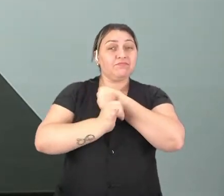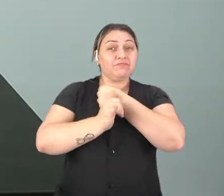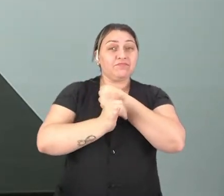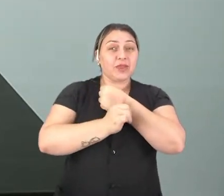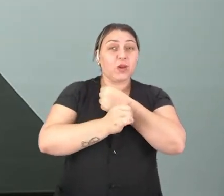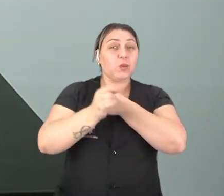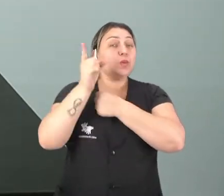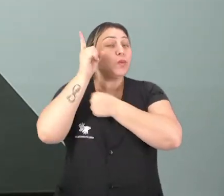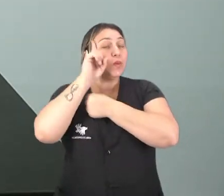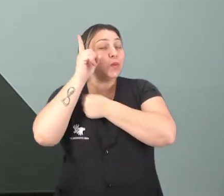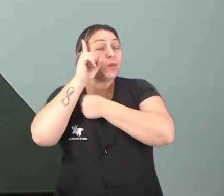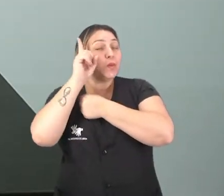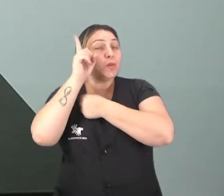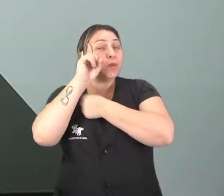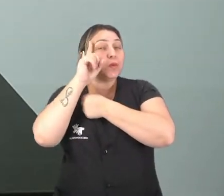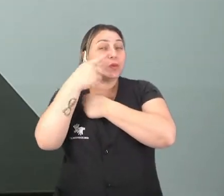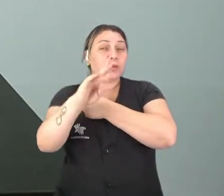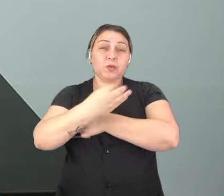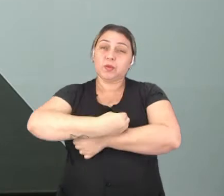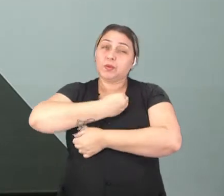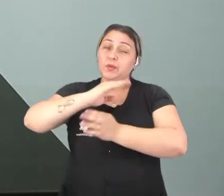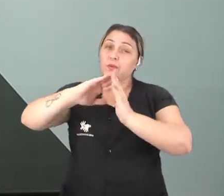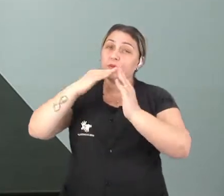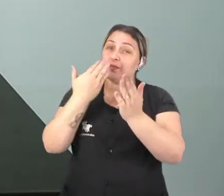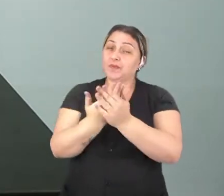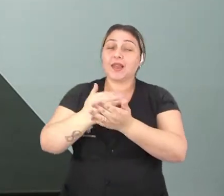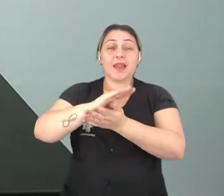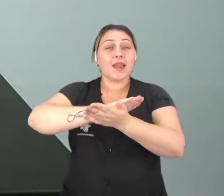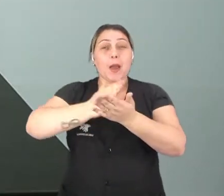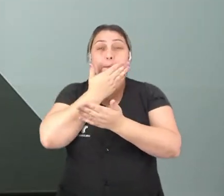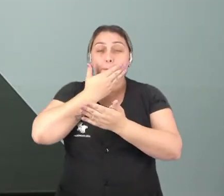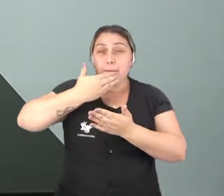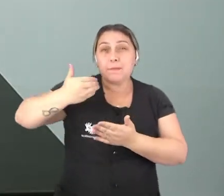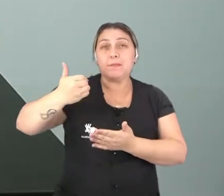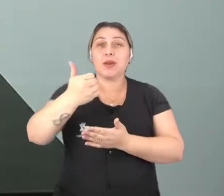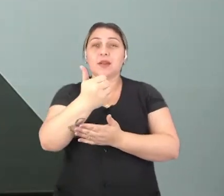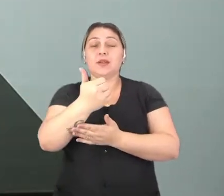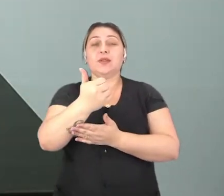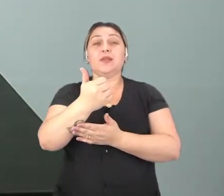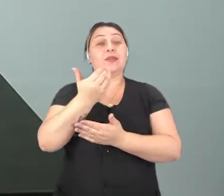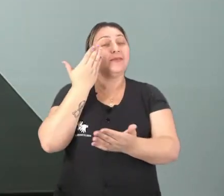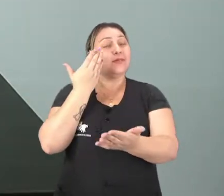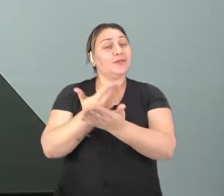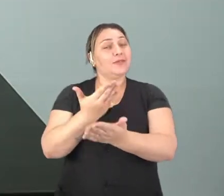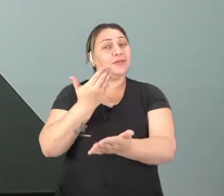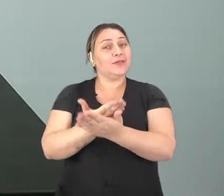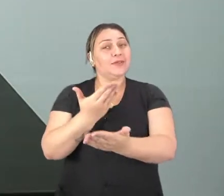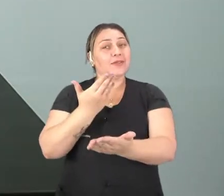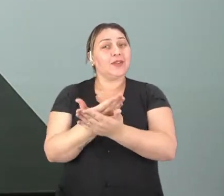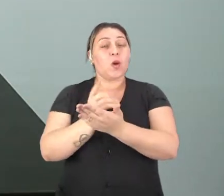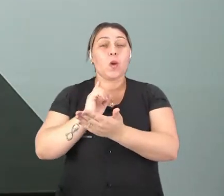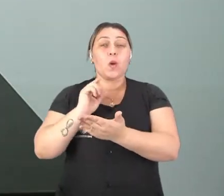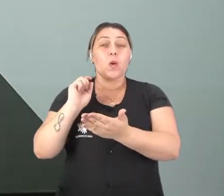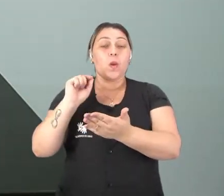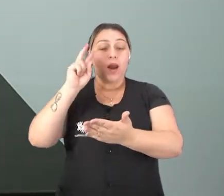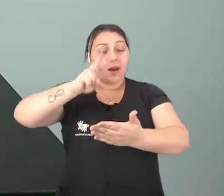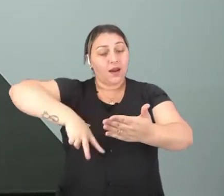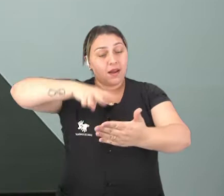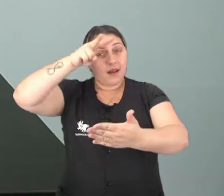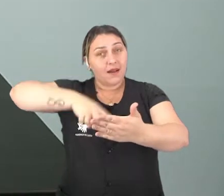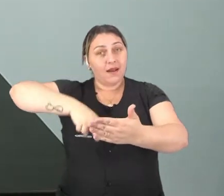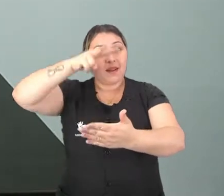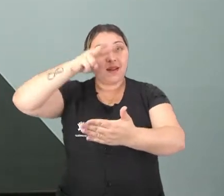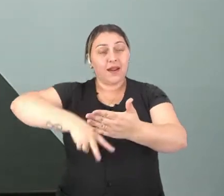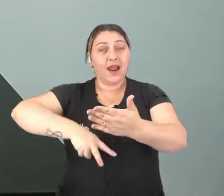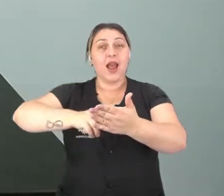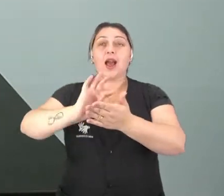seu dia a dia. E nada melhor, né, do que a gente estudar, né, do que a gente ler um